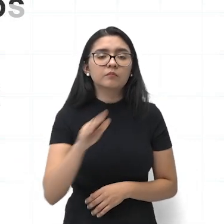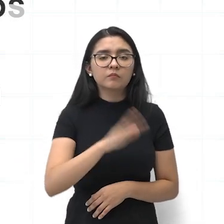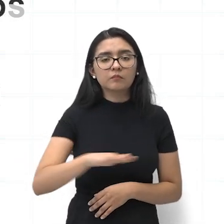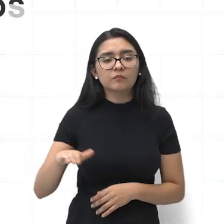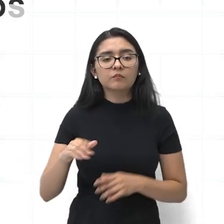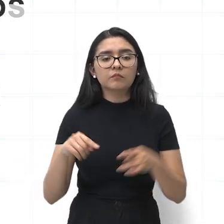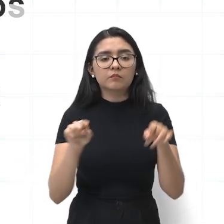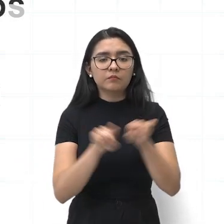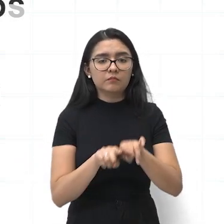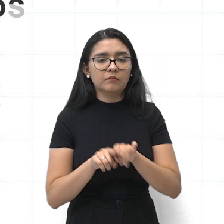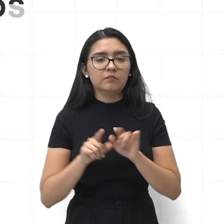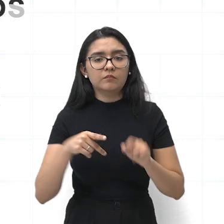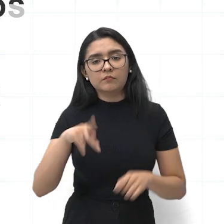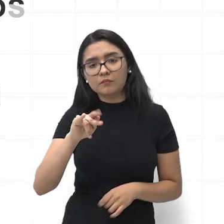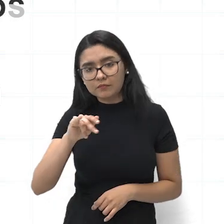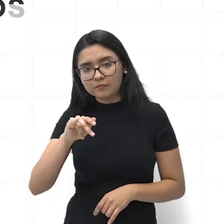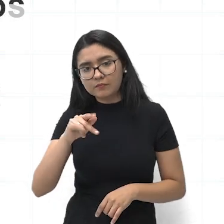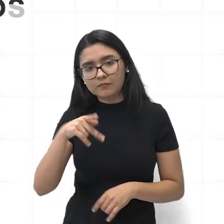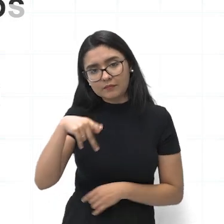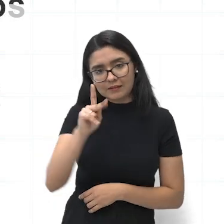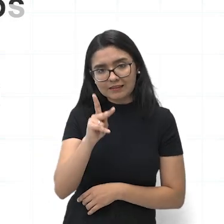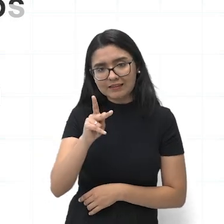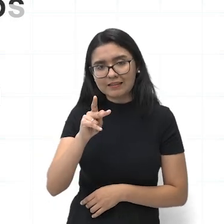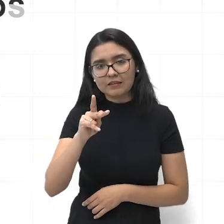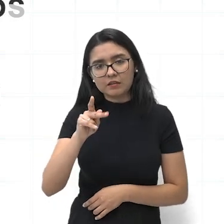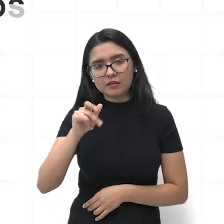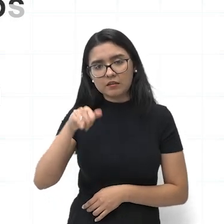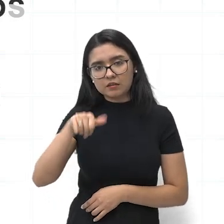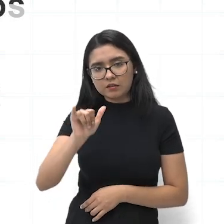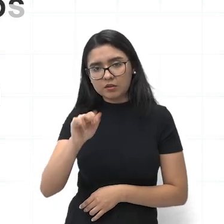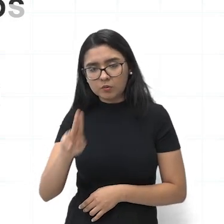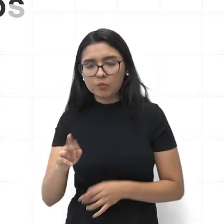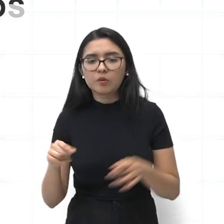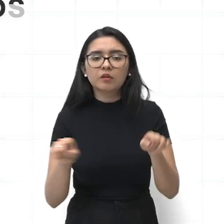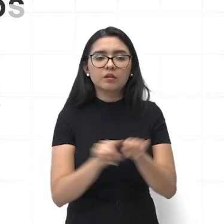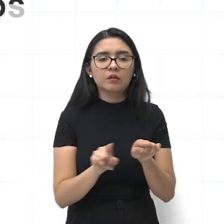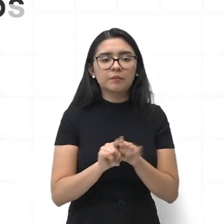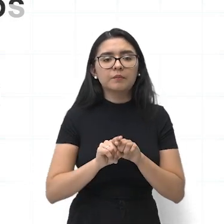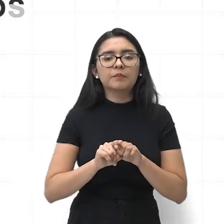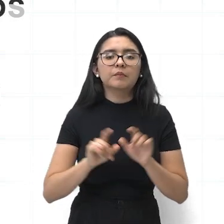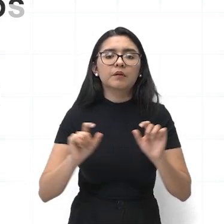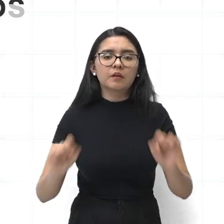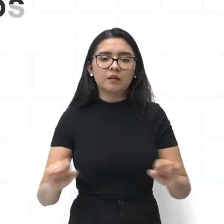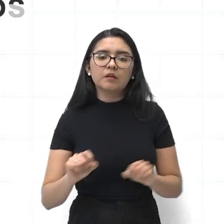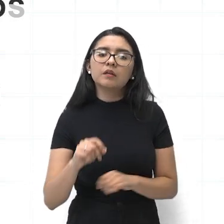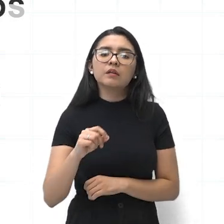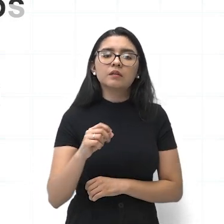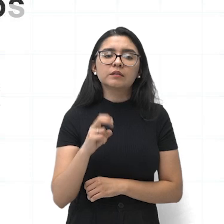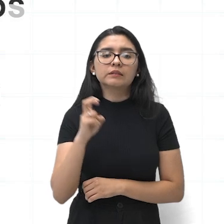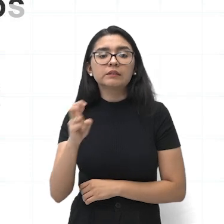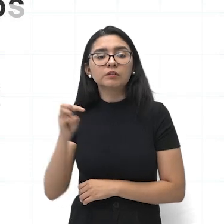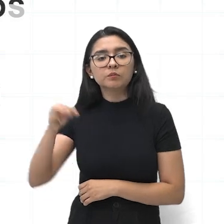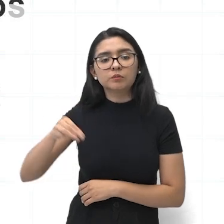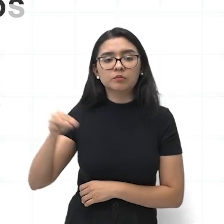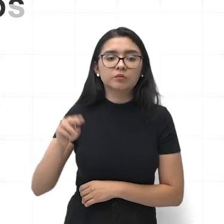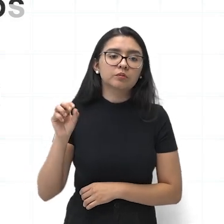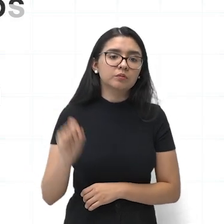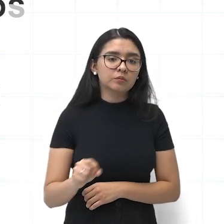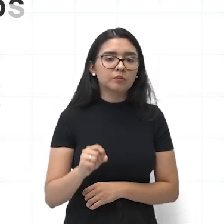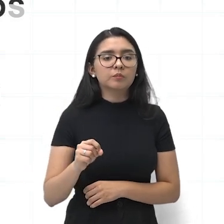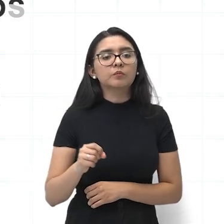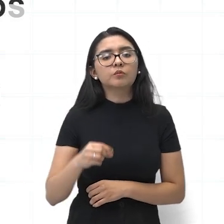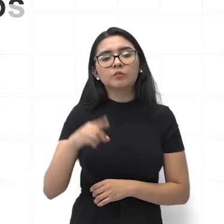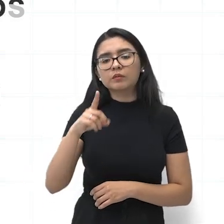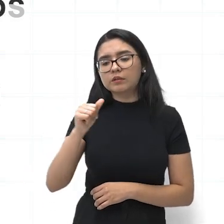Kyu e 5 minutos para os mestres Dan, ok? É uma divisão aí de categoria. Todas as lutas devem